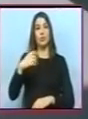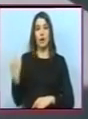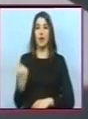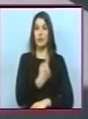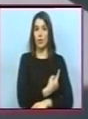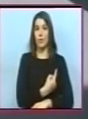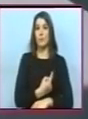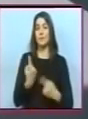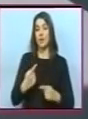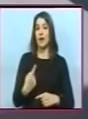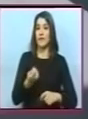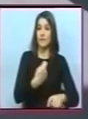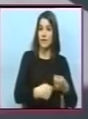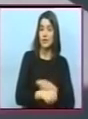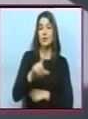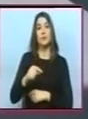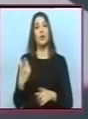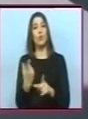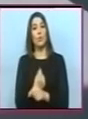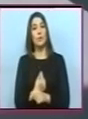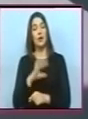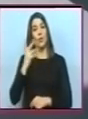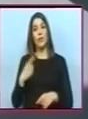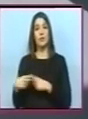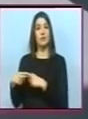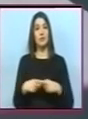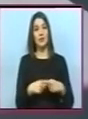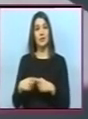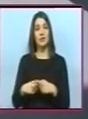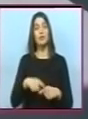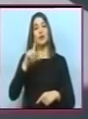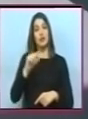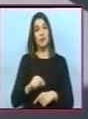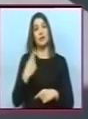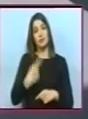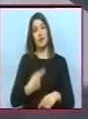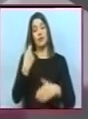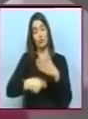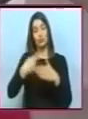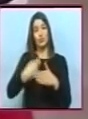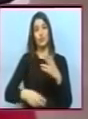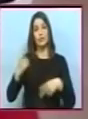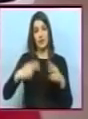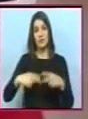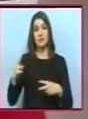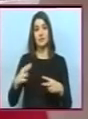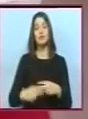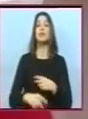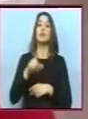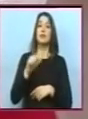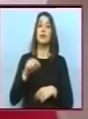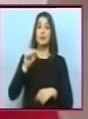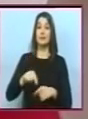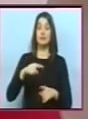uma venda e uma compra no momento da partilha, que também tem implicações para efeitos tributários. E, por isso, também nesse ano